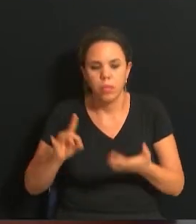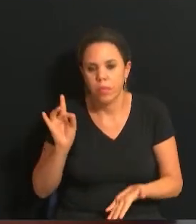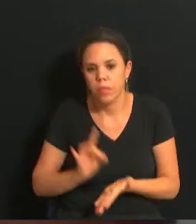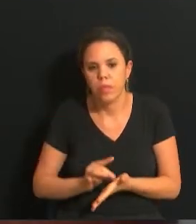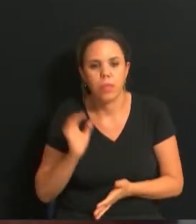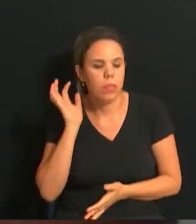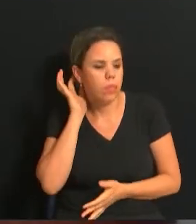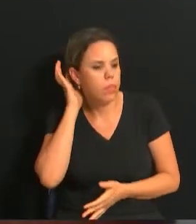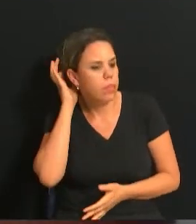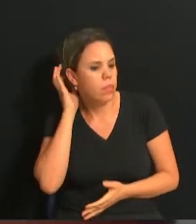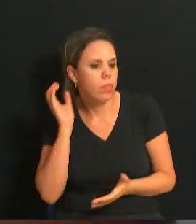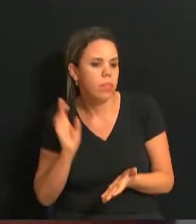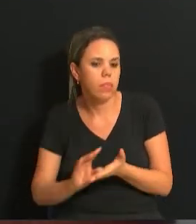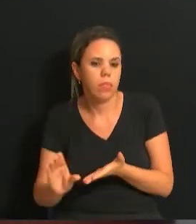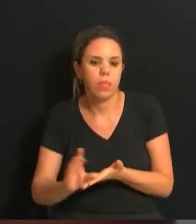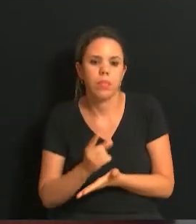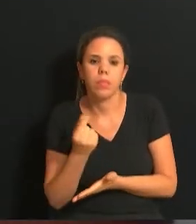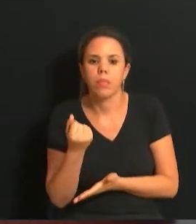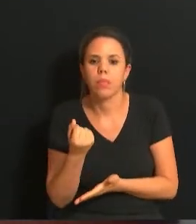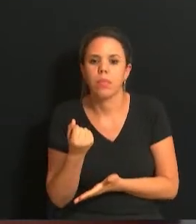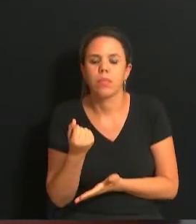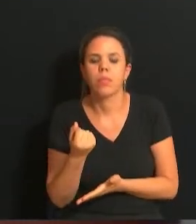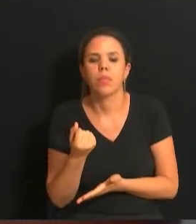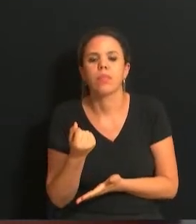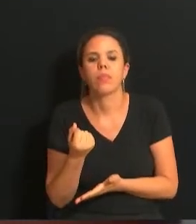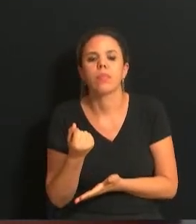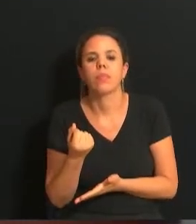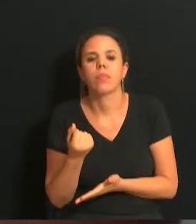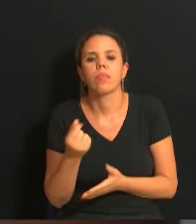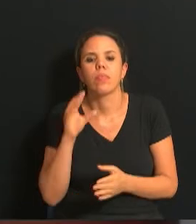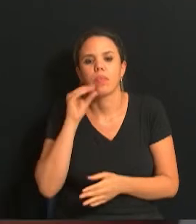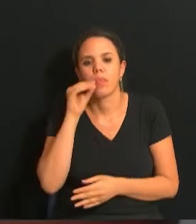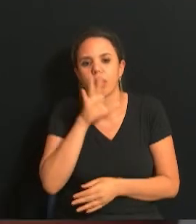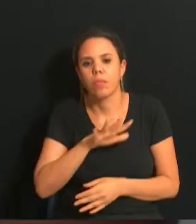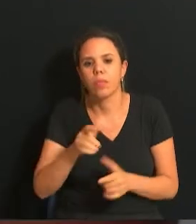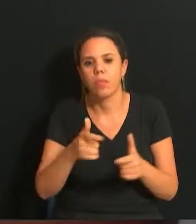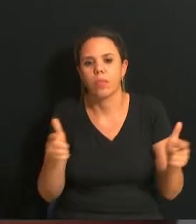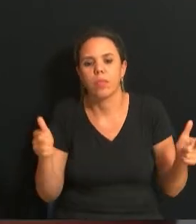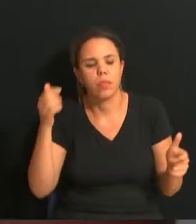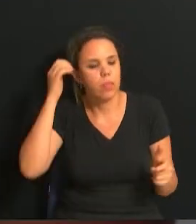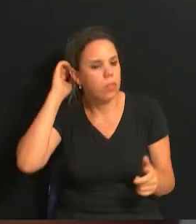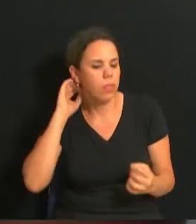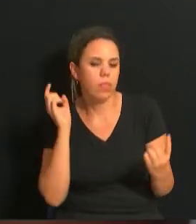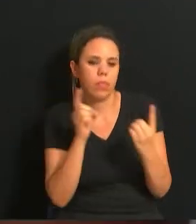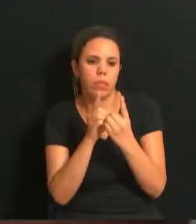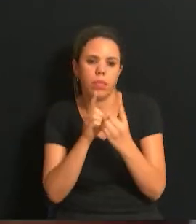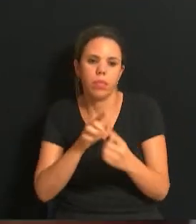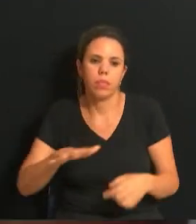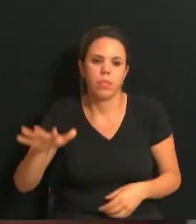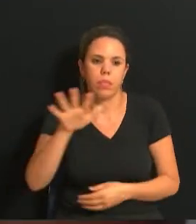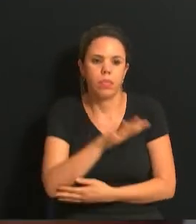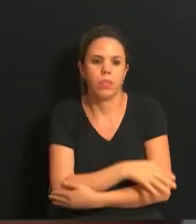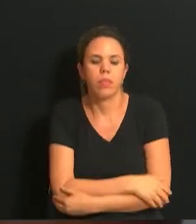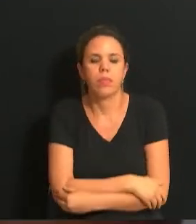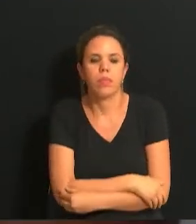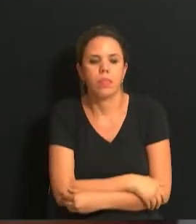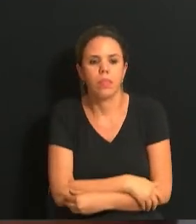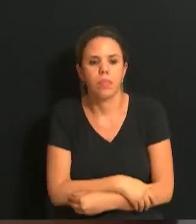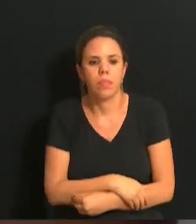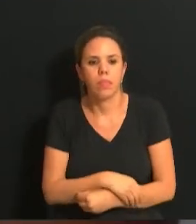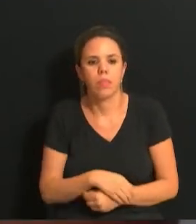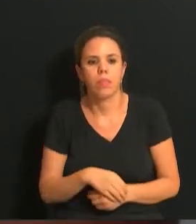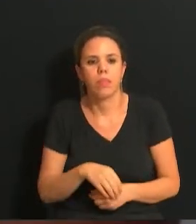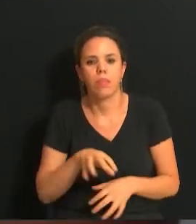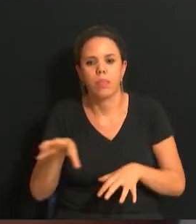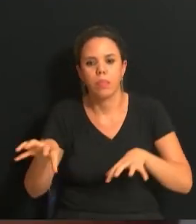efetivas é aumentar o financiamento, é colocar mais servidores, é aumentar aí postos de atendimento, postos